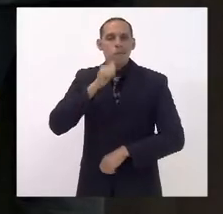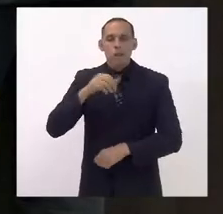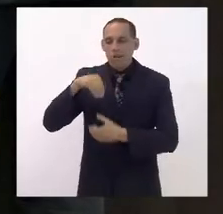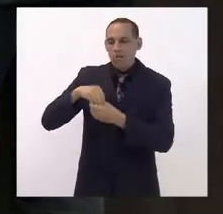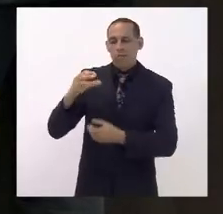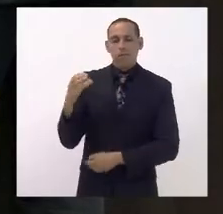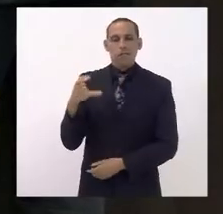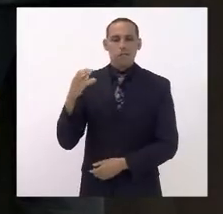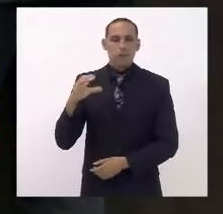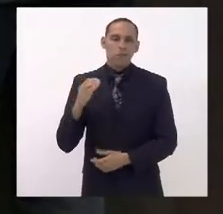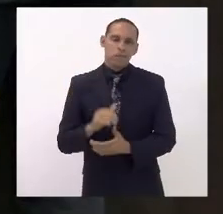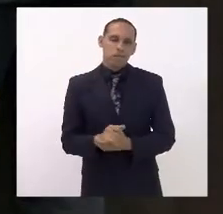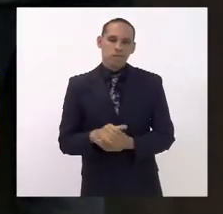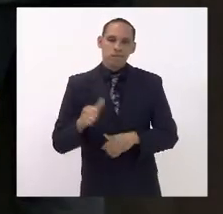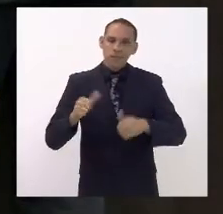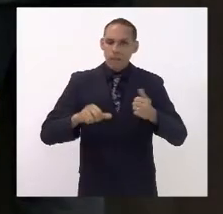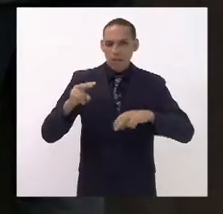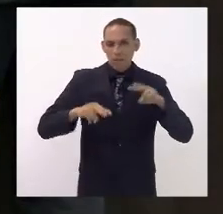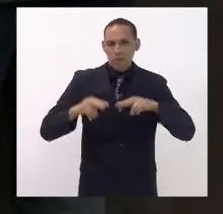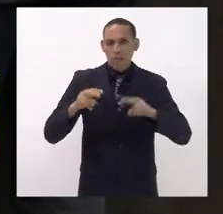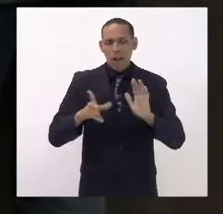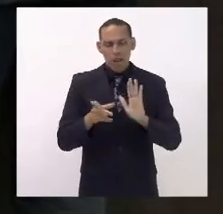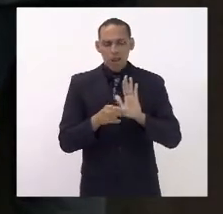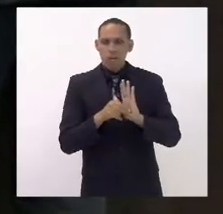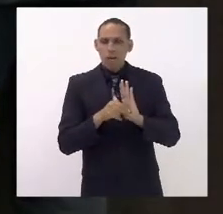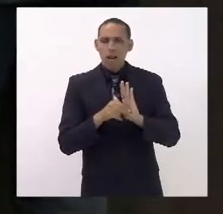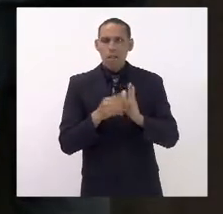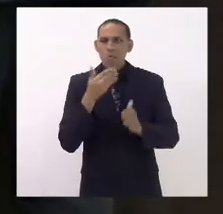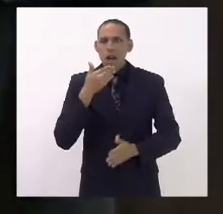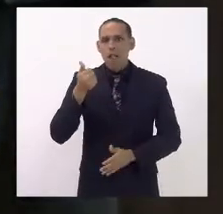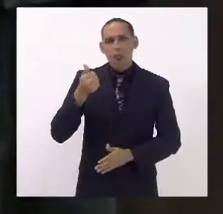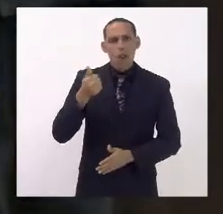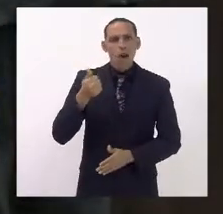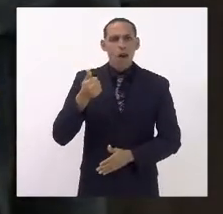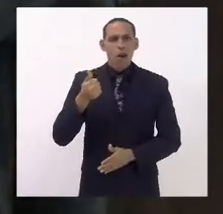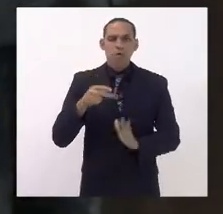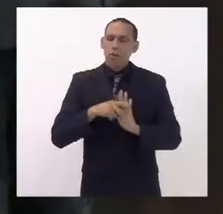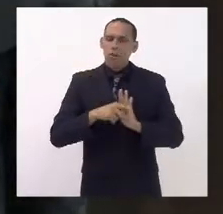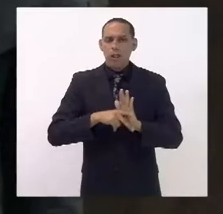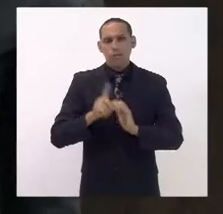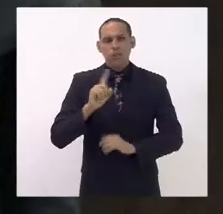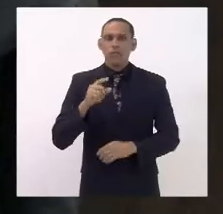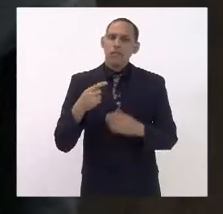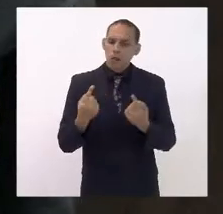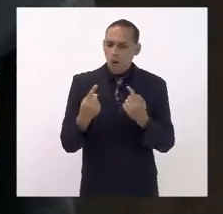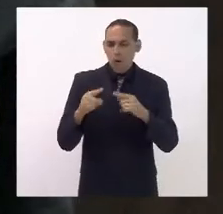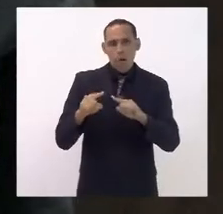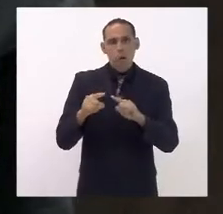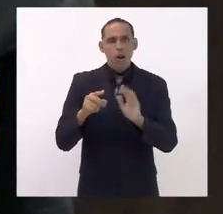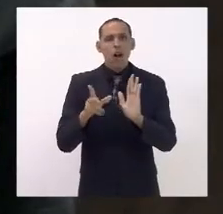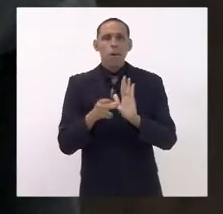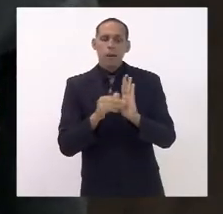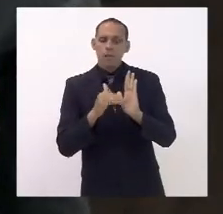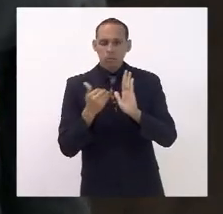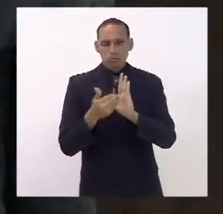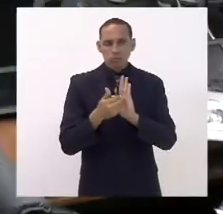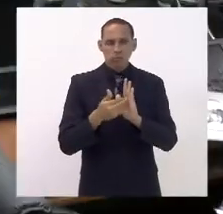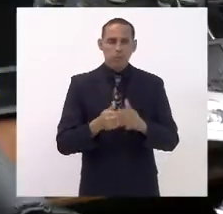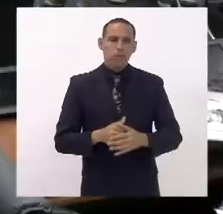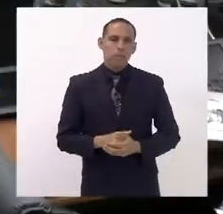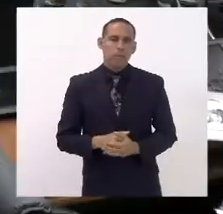ciência. A avaliação é que as emendas não aprimoram o projeto, pelo contrário. Então, o parecer é contrário a todas as